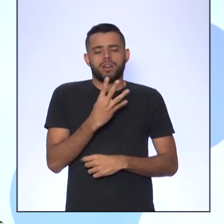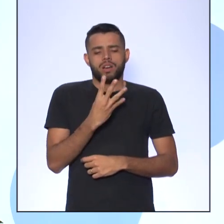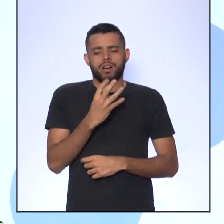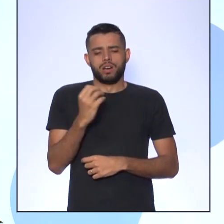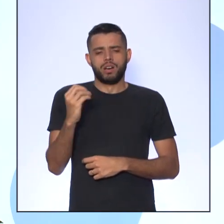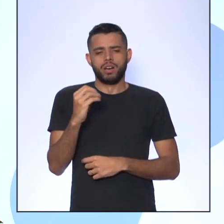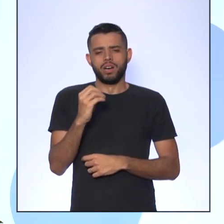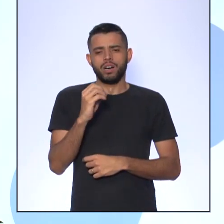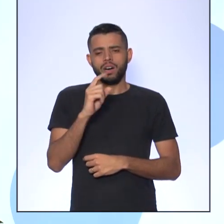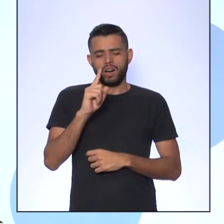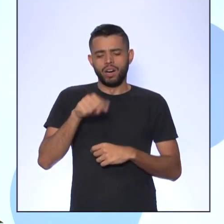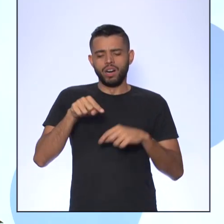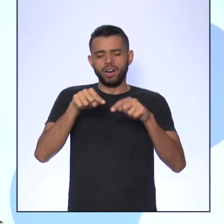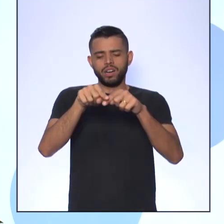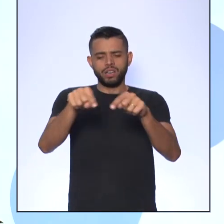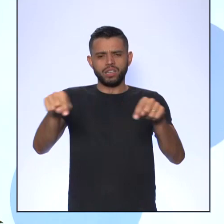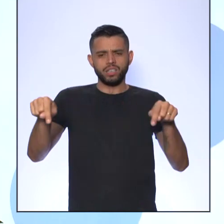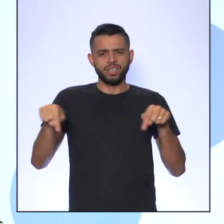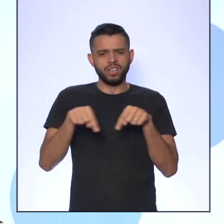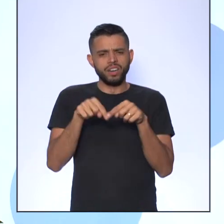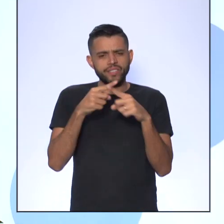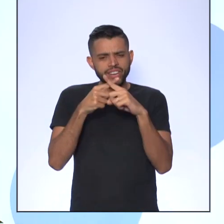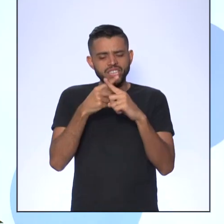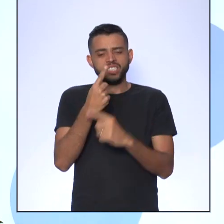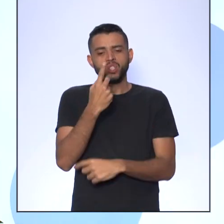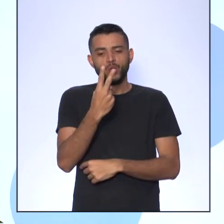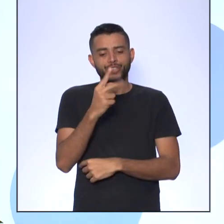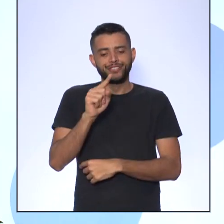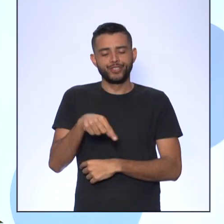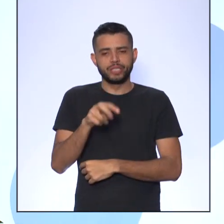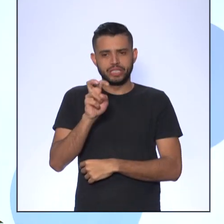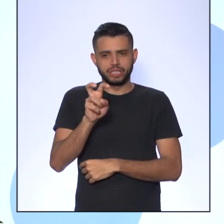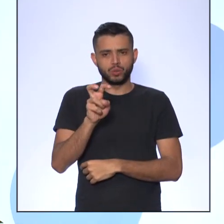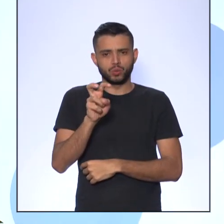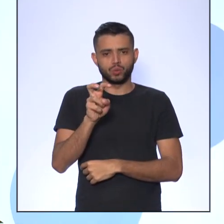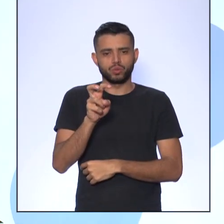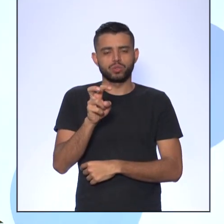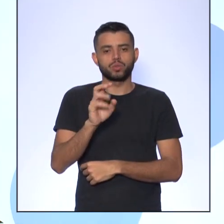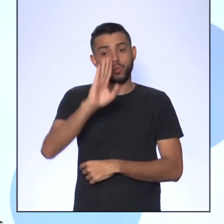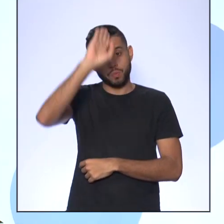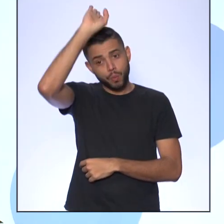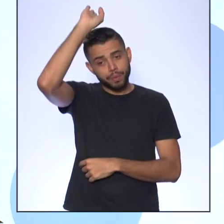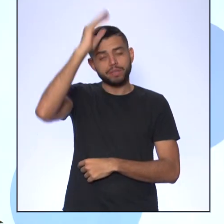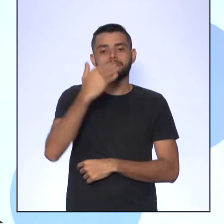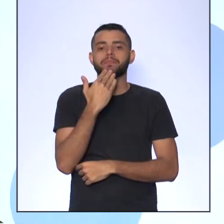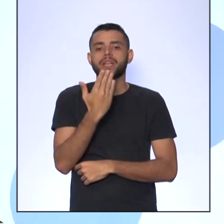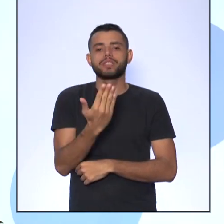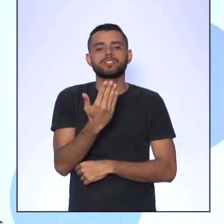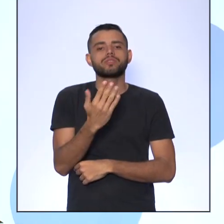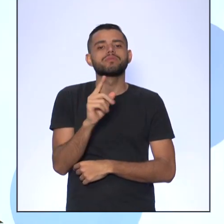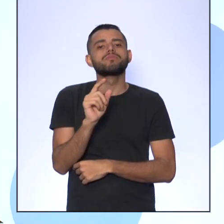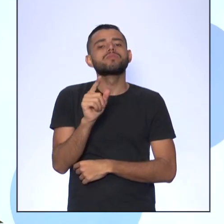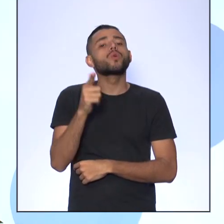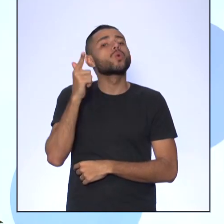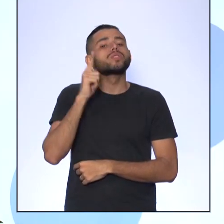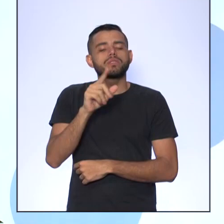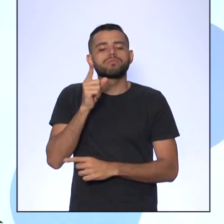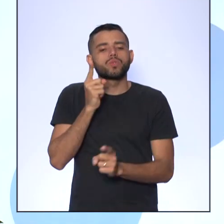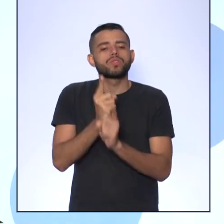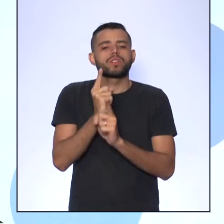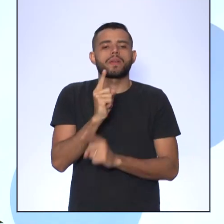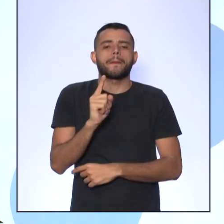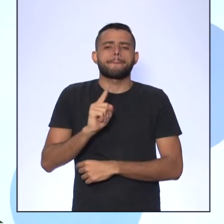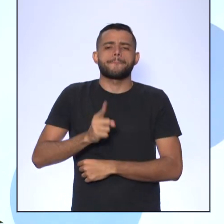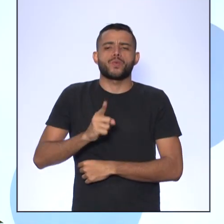400, que é a área, vezes 2,5, que é o que os bombeiros solicitam, vocês teriam o valor de 1.000. Aí também